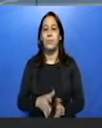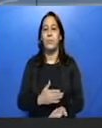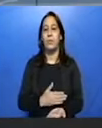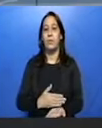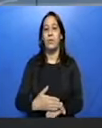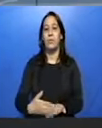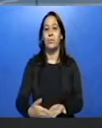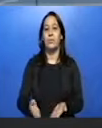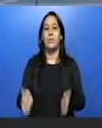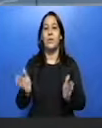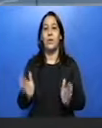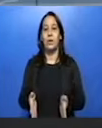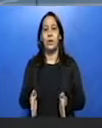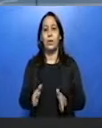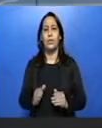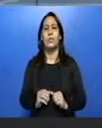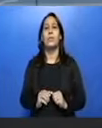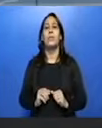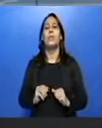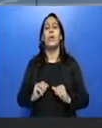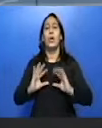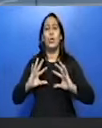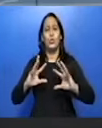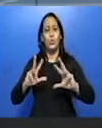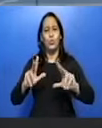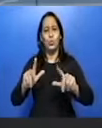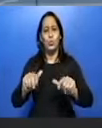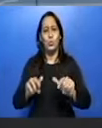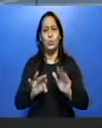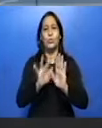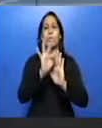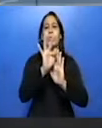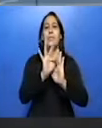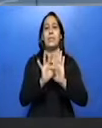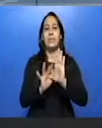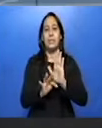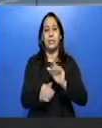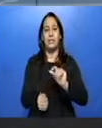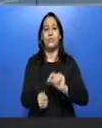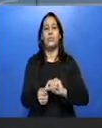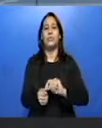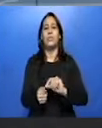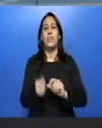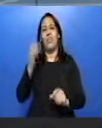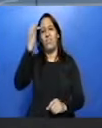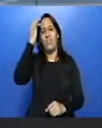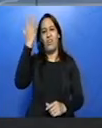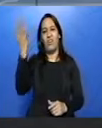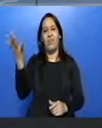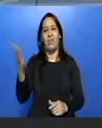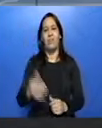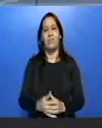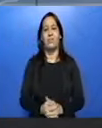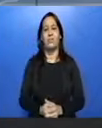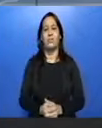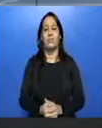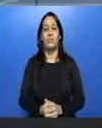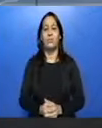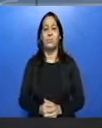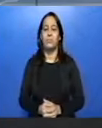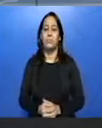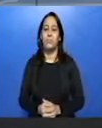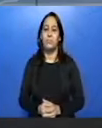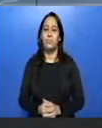Começando agora, ó, com tudo, produção de texto. Mas não se assuste não, é facinho.